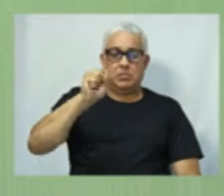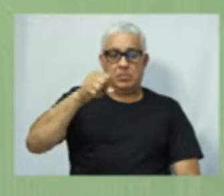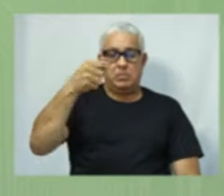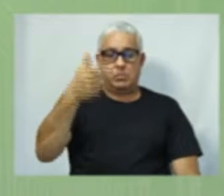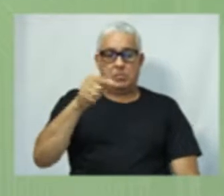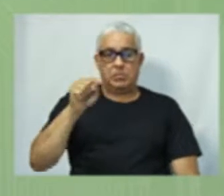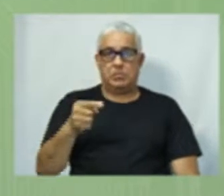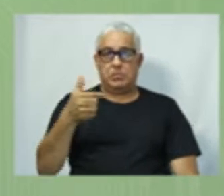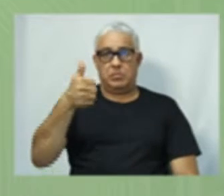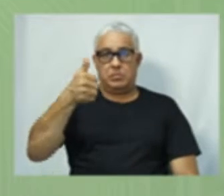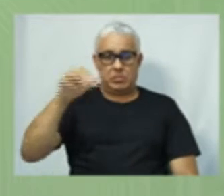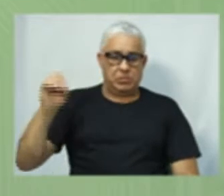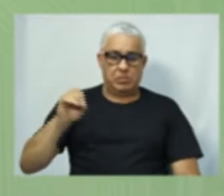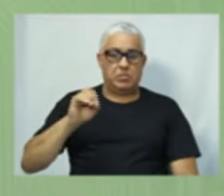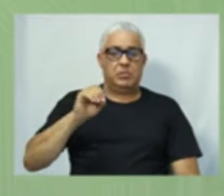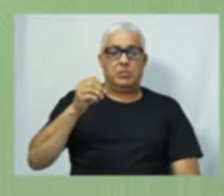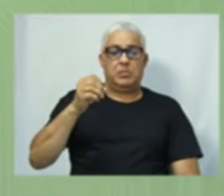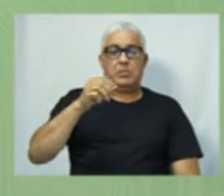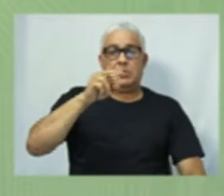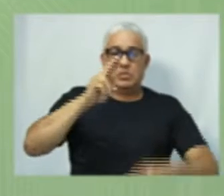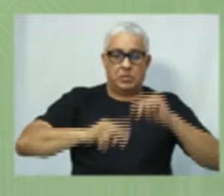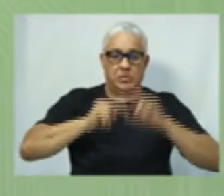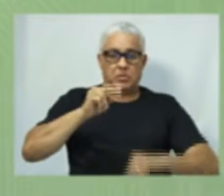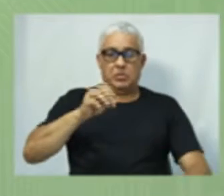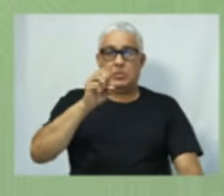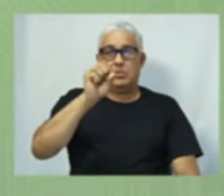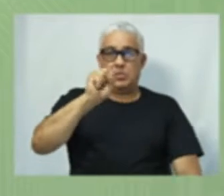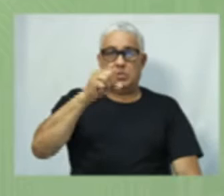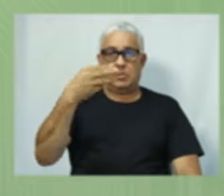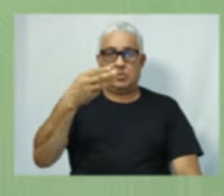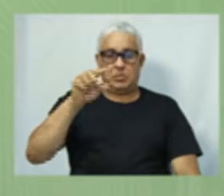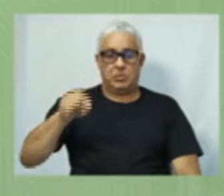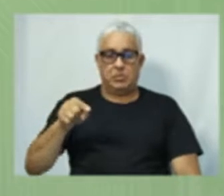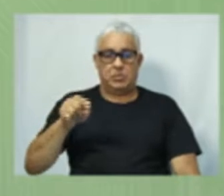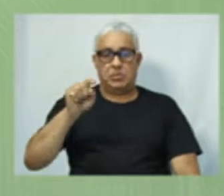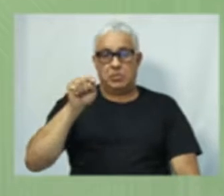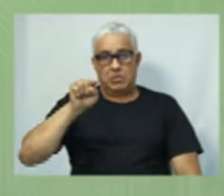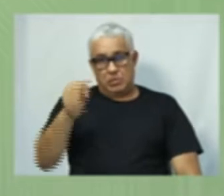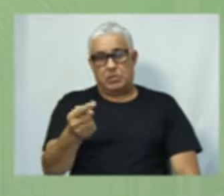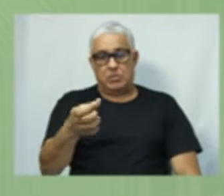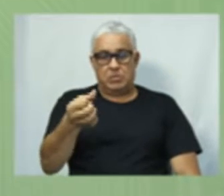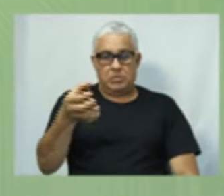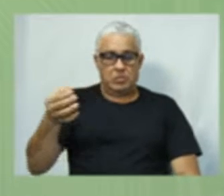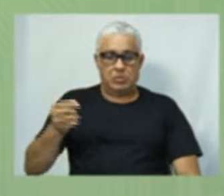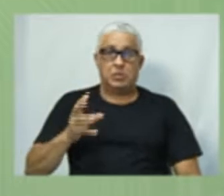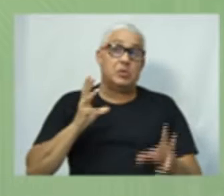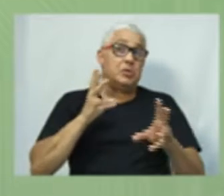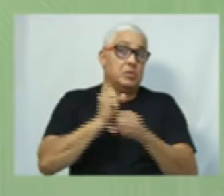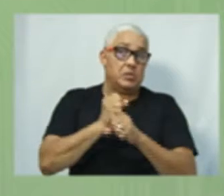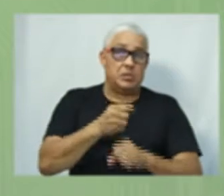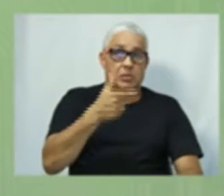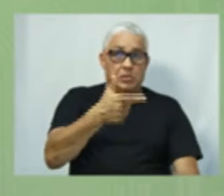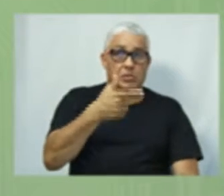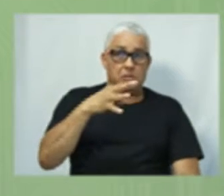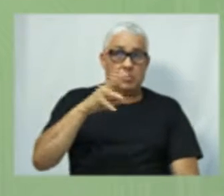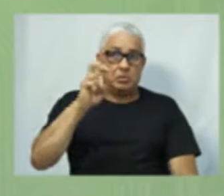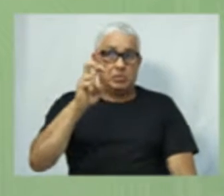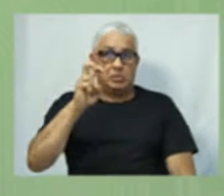mês, 83.600. Qual foi a somatória dos 3 meses? Qual foi a somatória do trimestre?